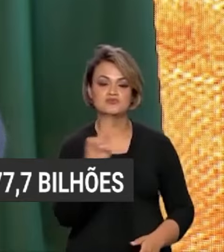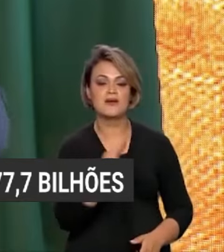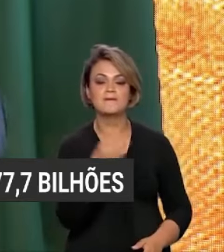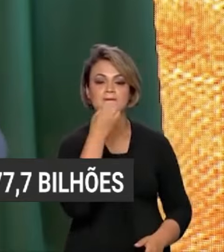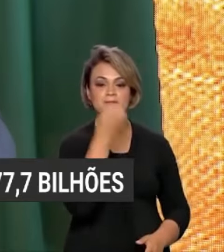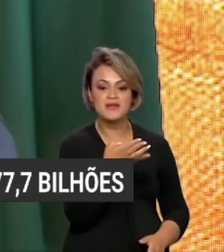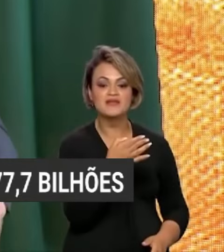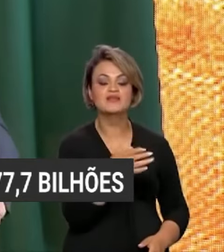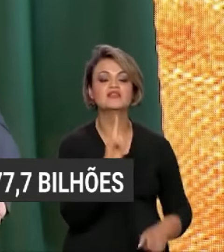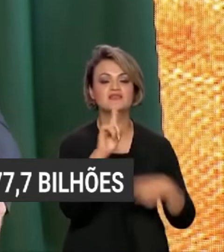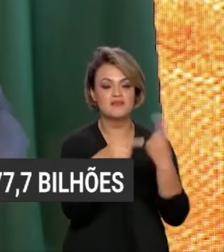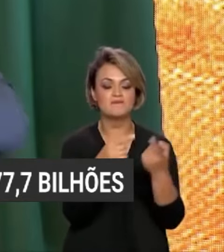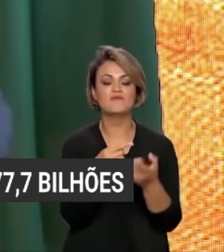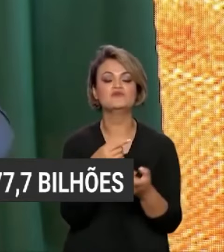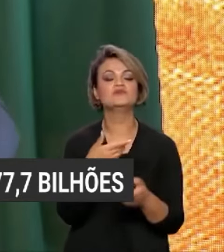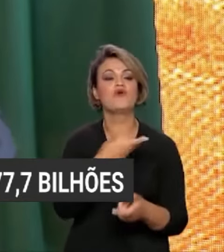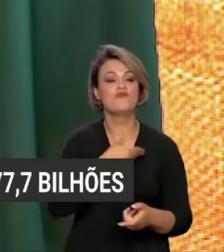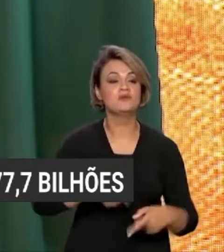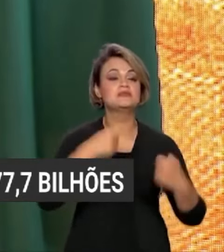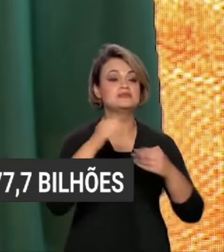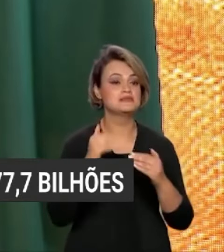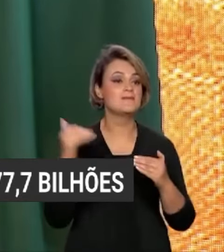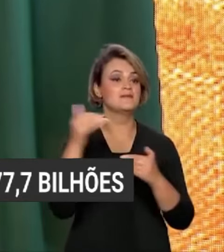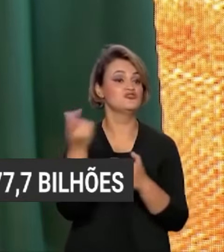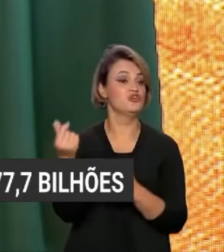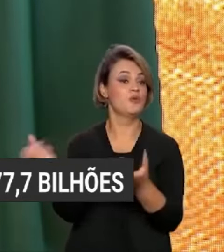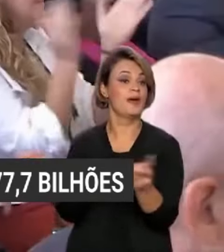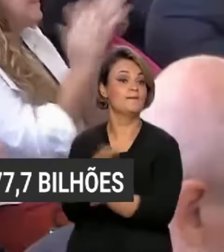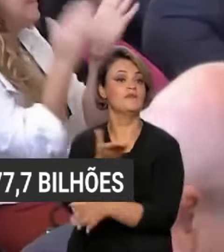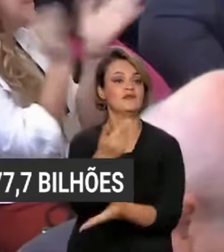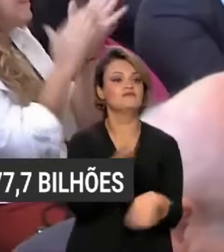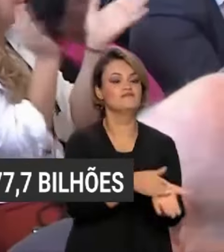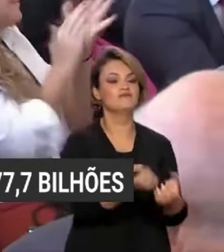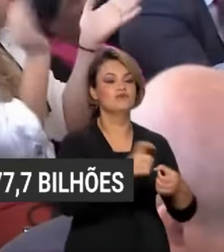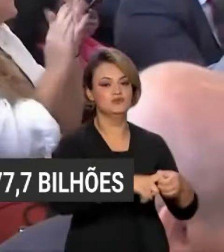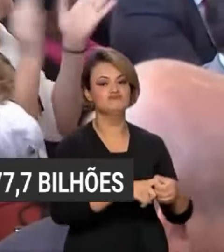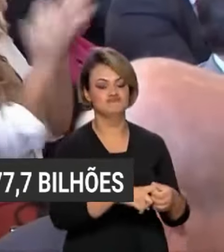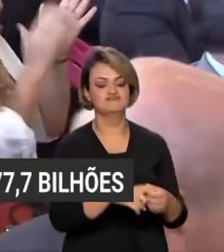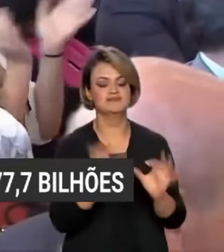e vão exigir mais do governo Quando eu acabar